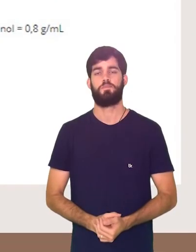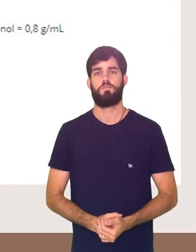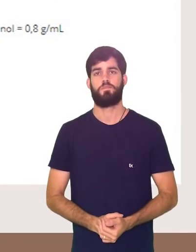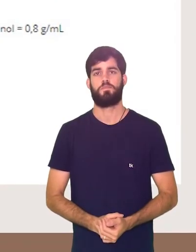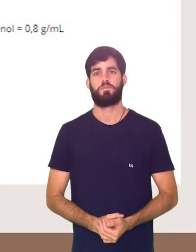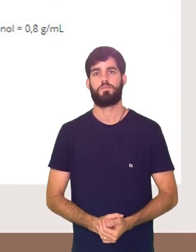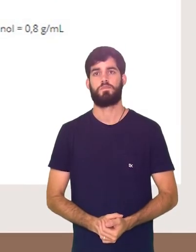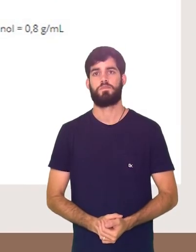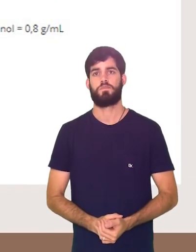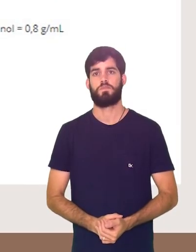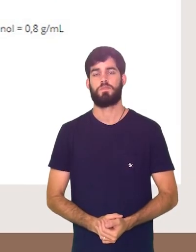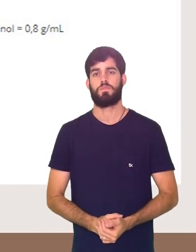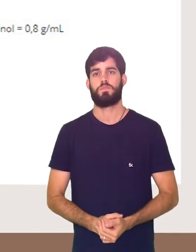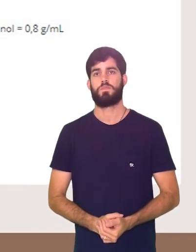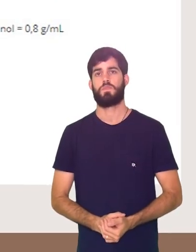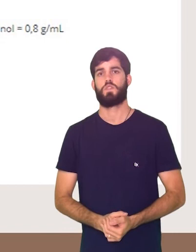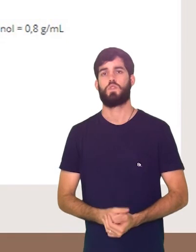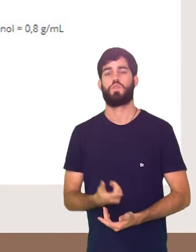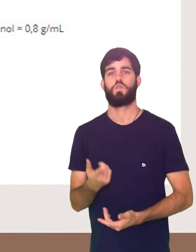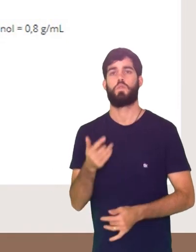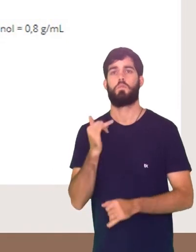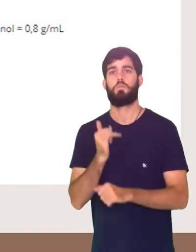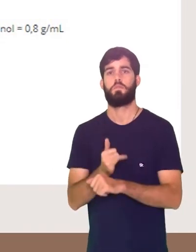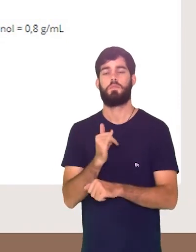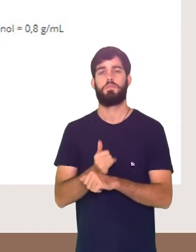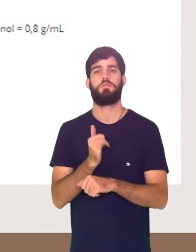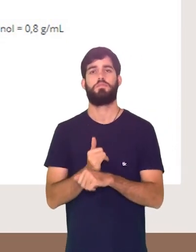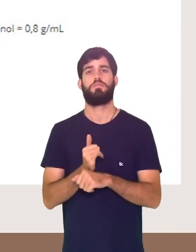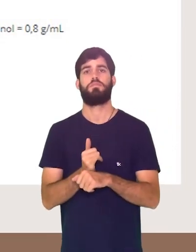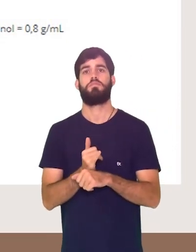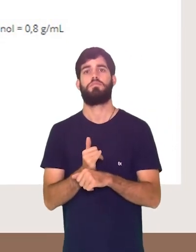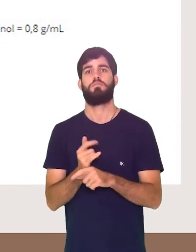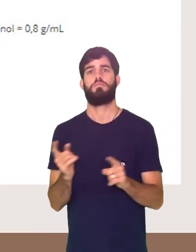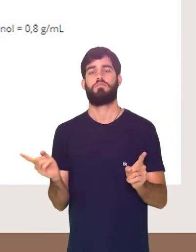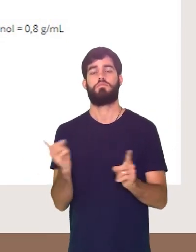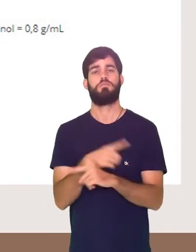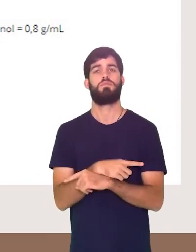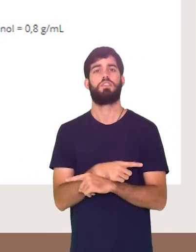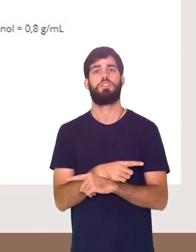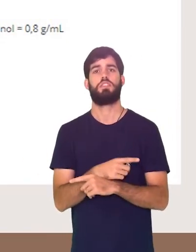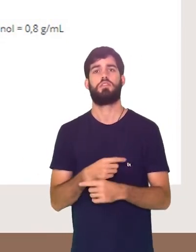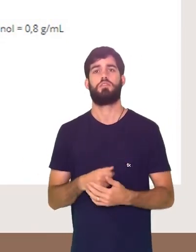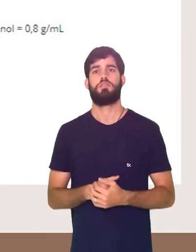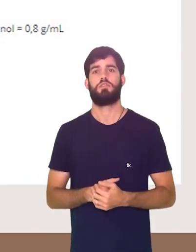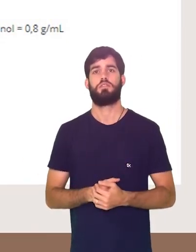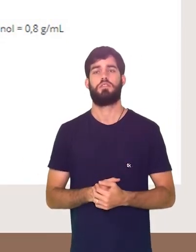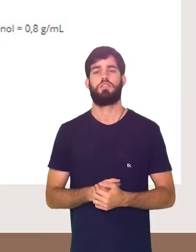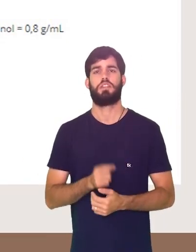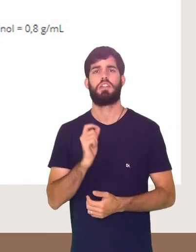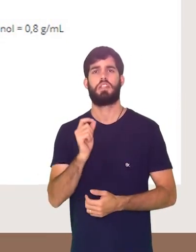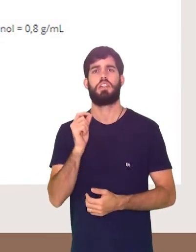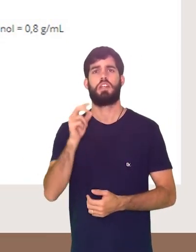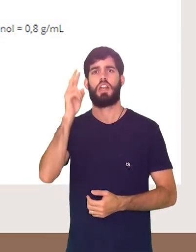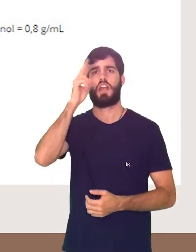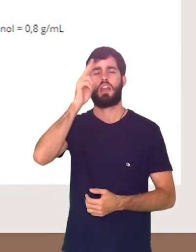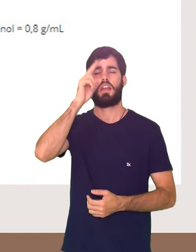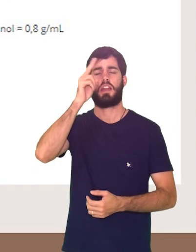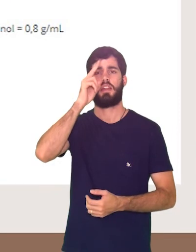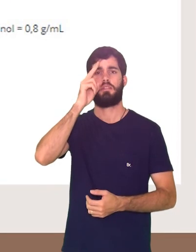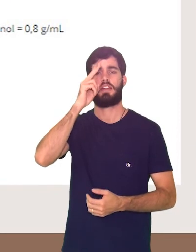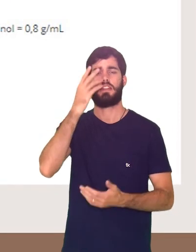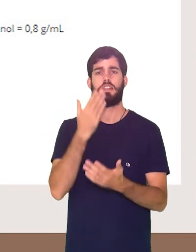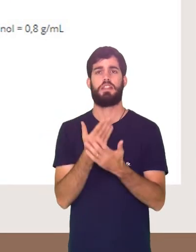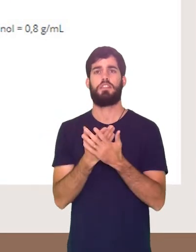O tungstênio. O tungstênio é um metal de transição externa. Quem se lembra da aula de tabela